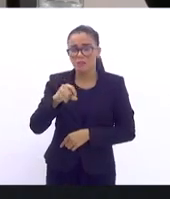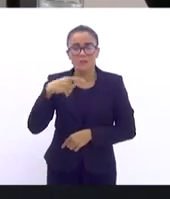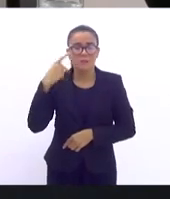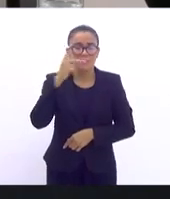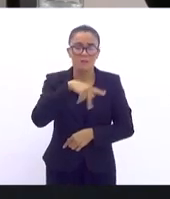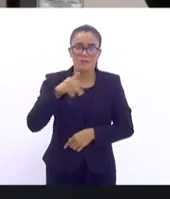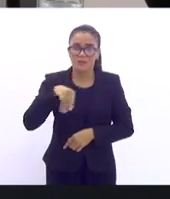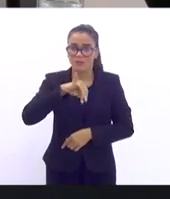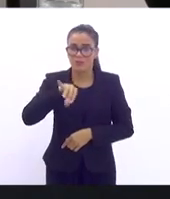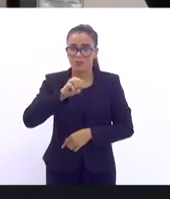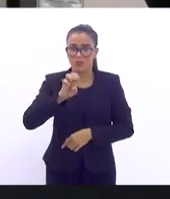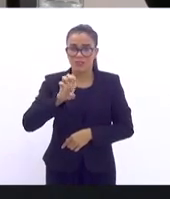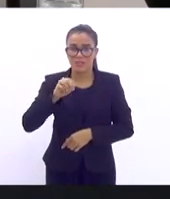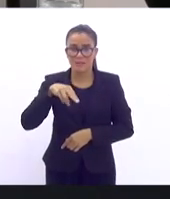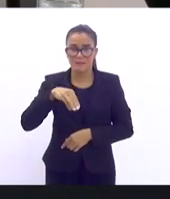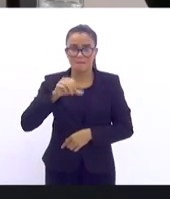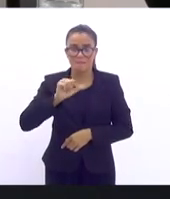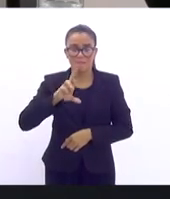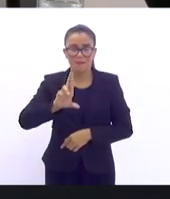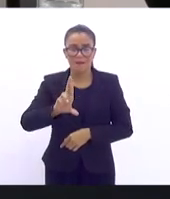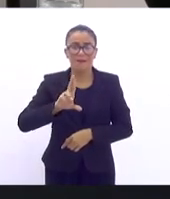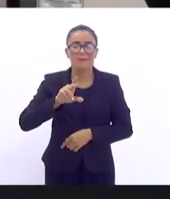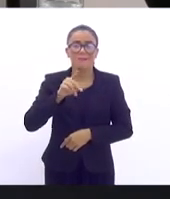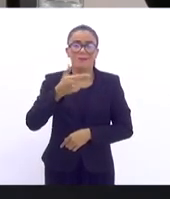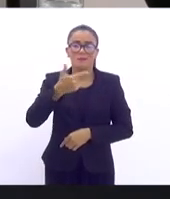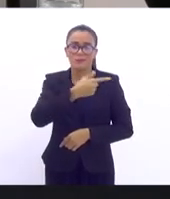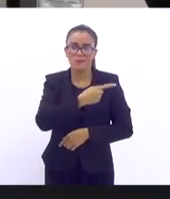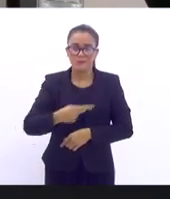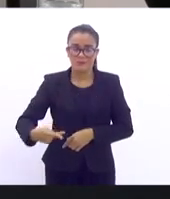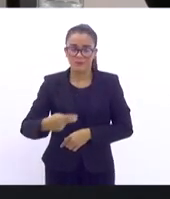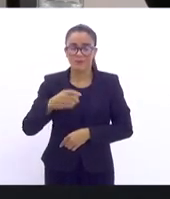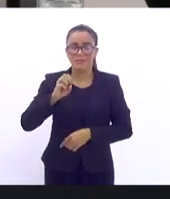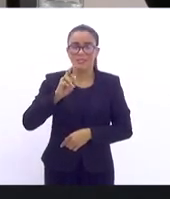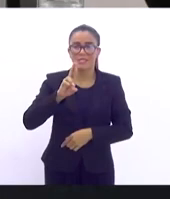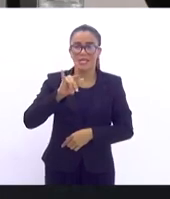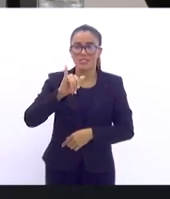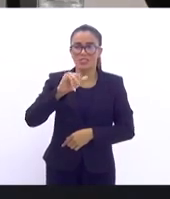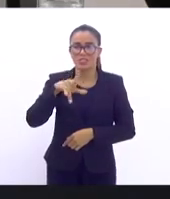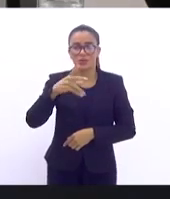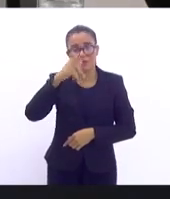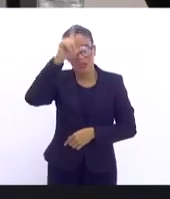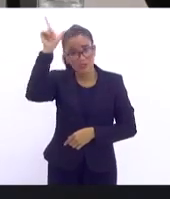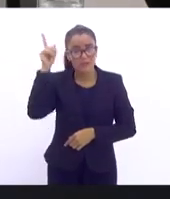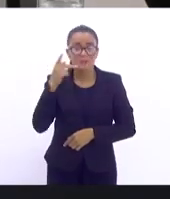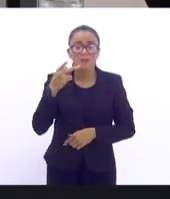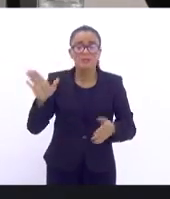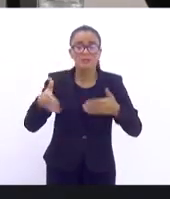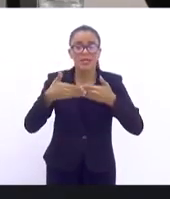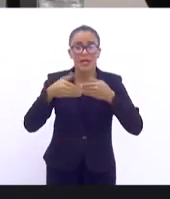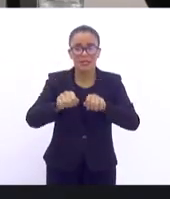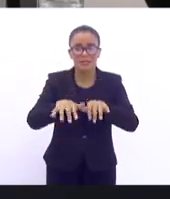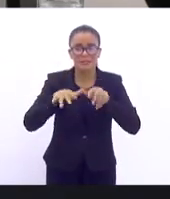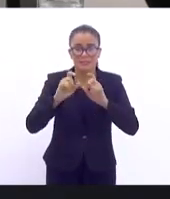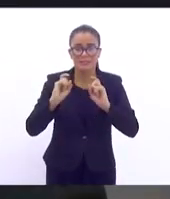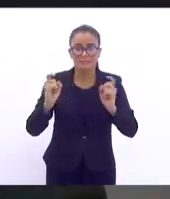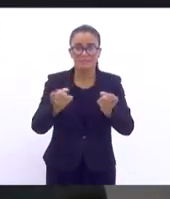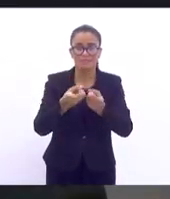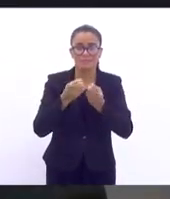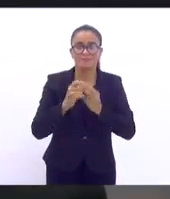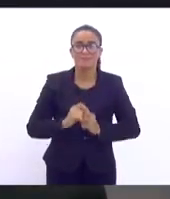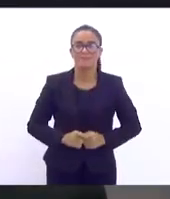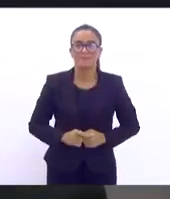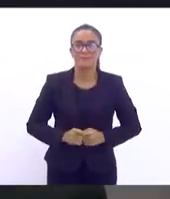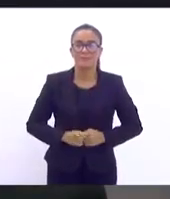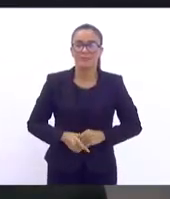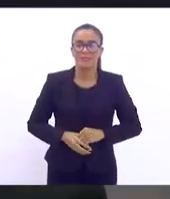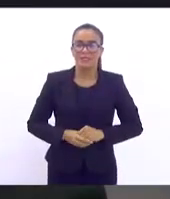Professor Josemar nosso vice-presidente Deputado Dr Serginho Deputado Luiz Paulo tiveram aqui tá encerrado a sessão agradeço a presença de todos